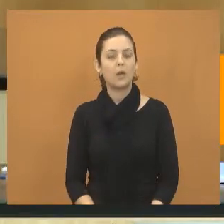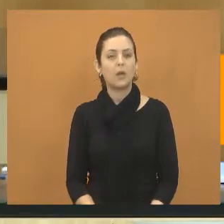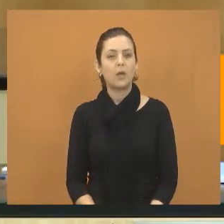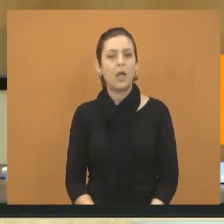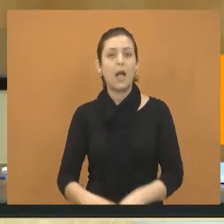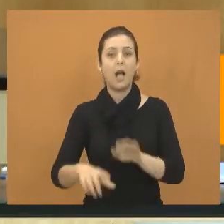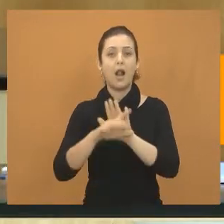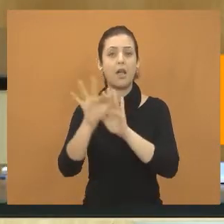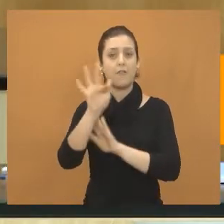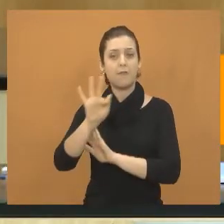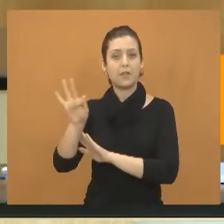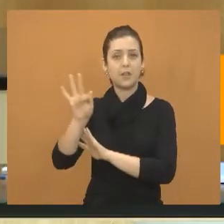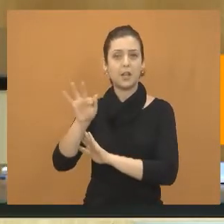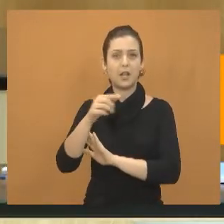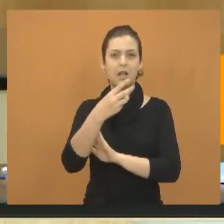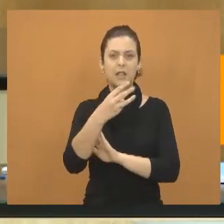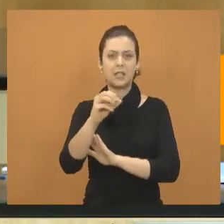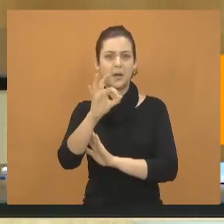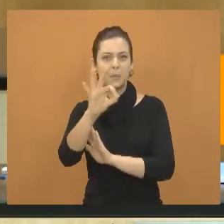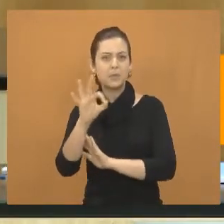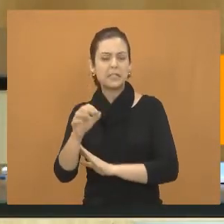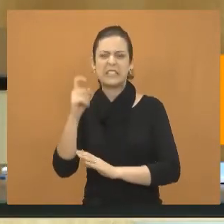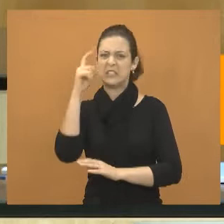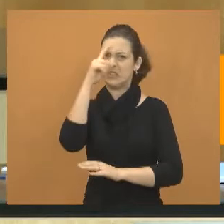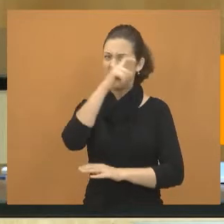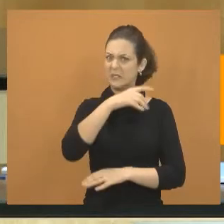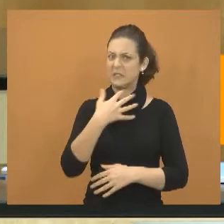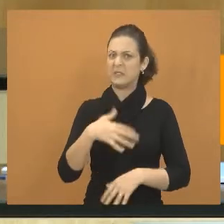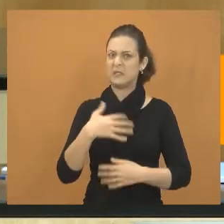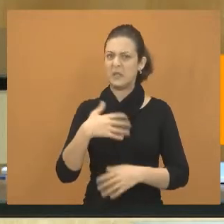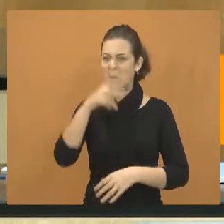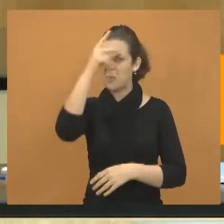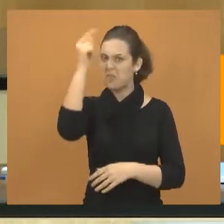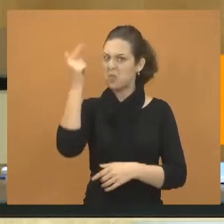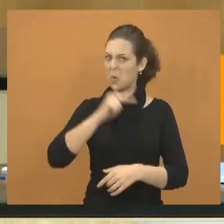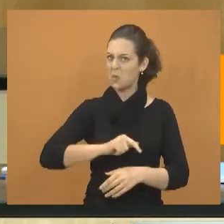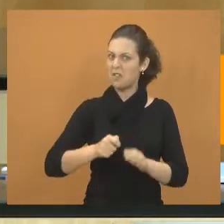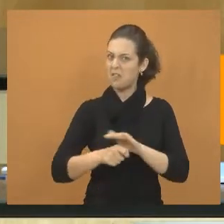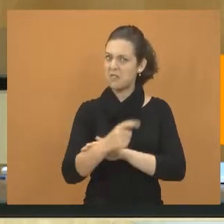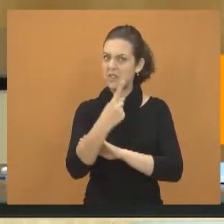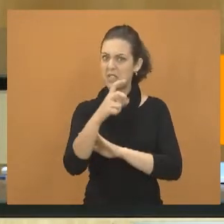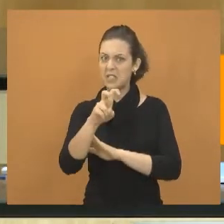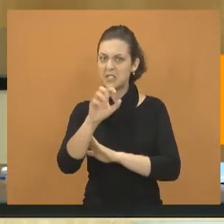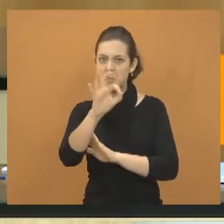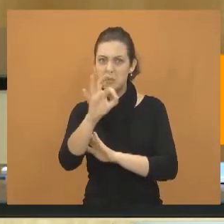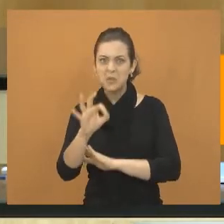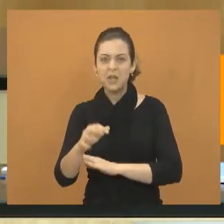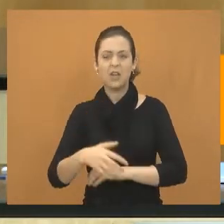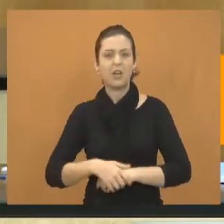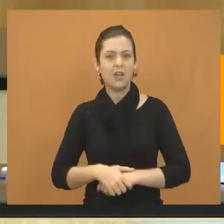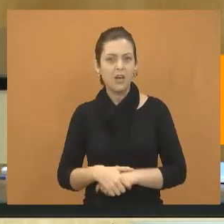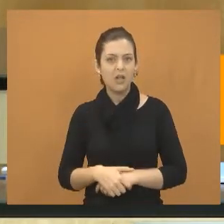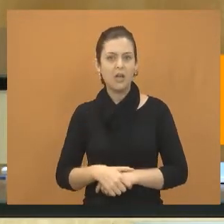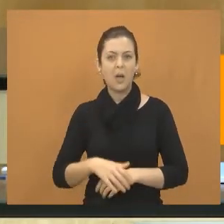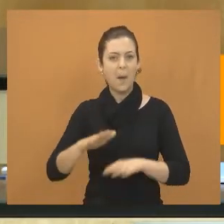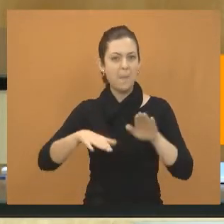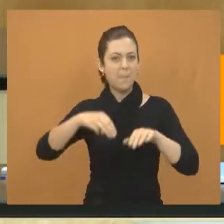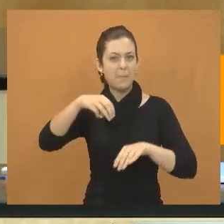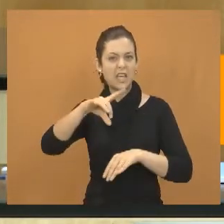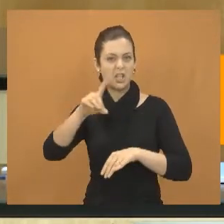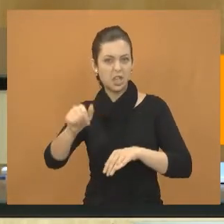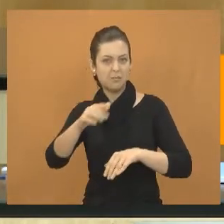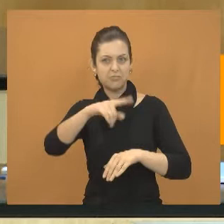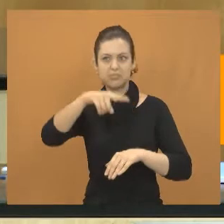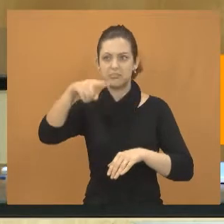a lei federal fala que é 15%, mas é muito difícil um prefeito conseguir investir 15%. A média que eu vejo